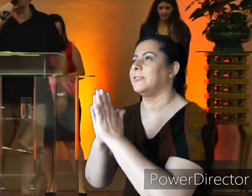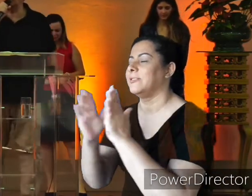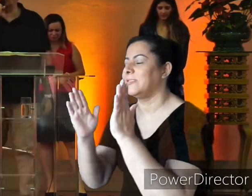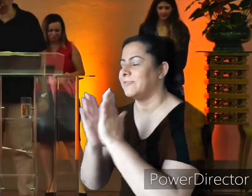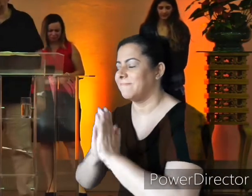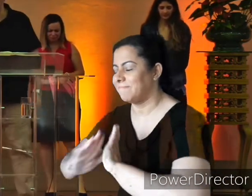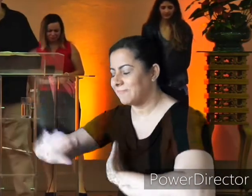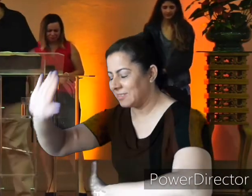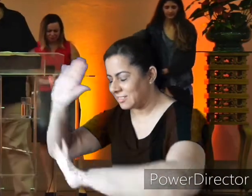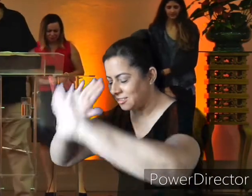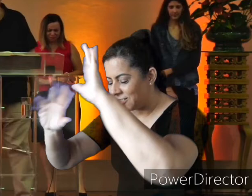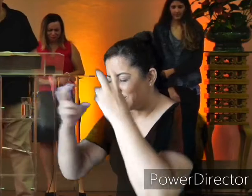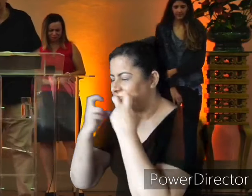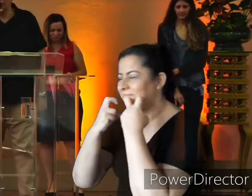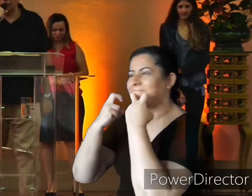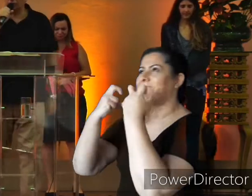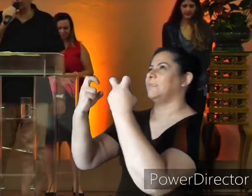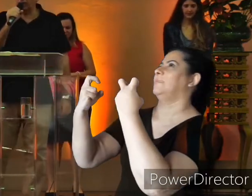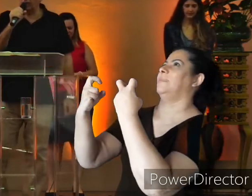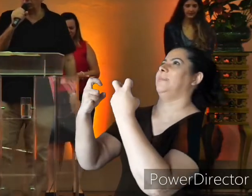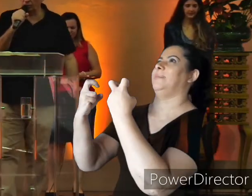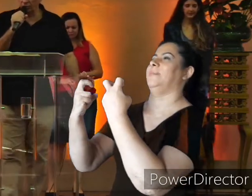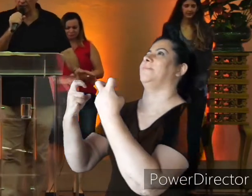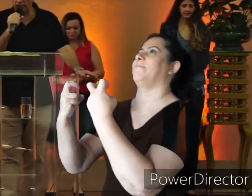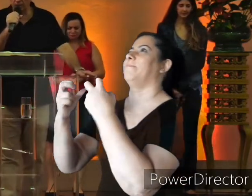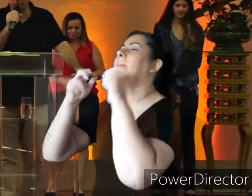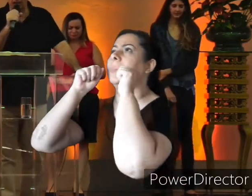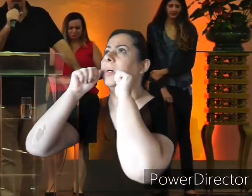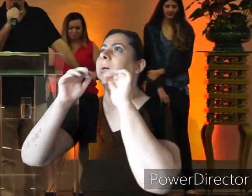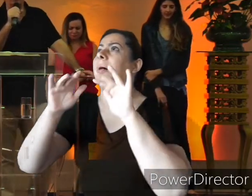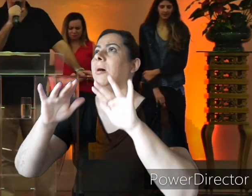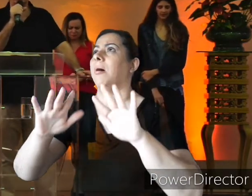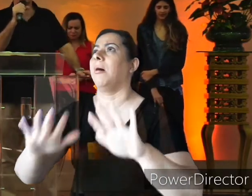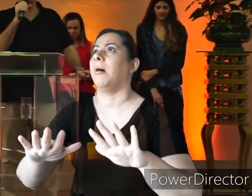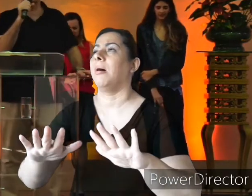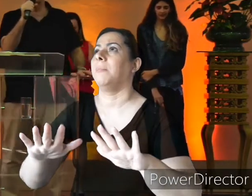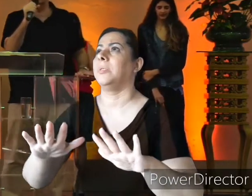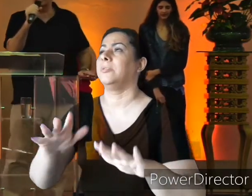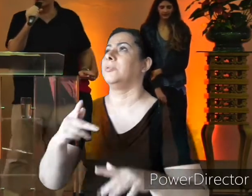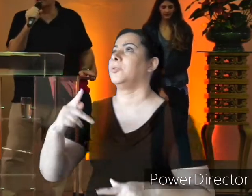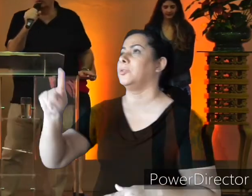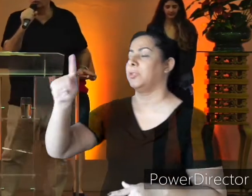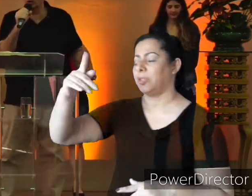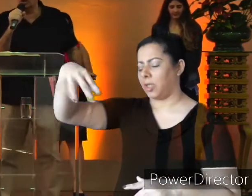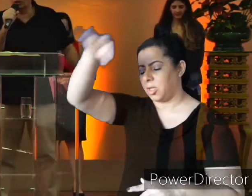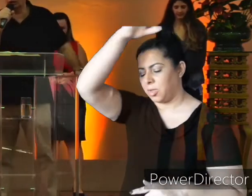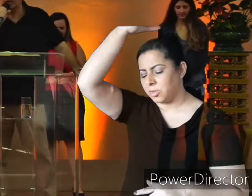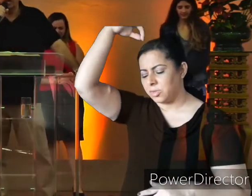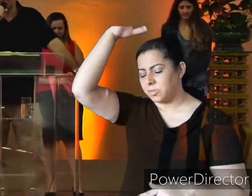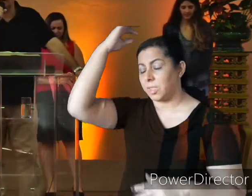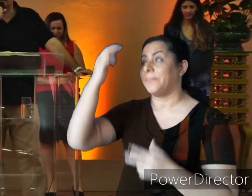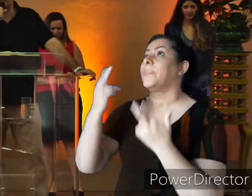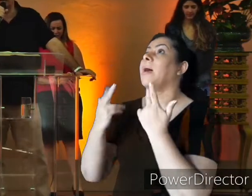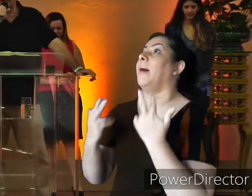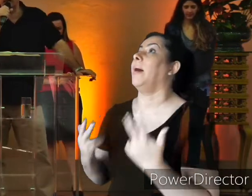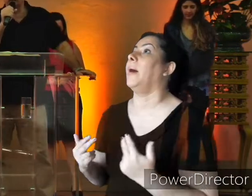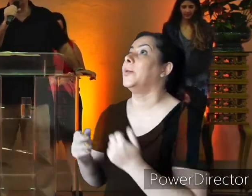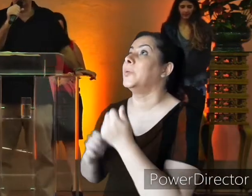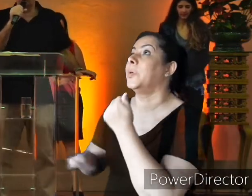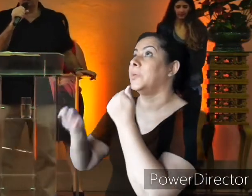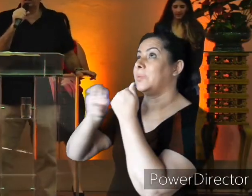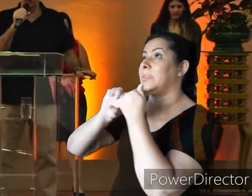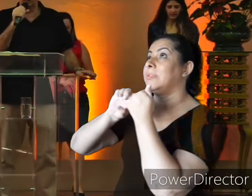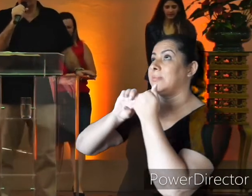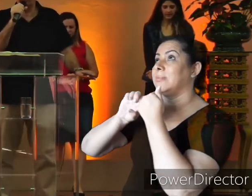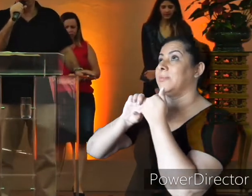Eliseu recebeu a porção dobrada do Espírito Santo. Pai amado, derrama sobre cada um de nós mais e mais do